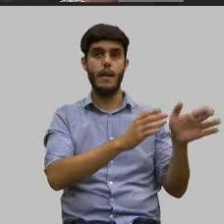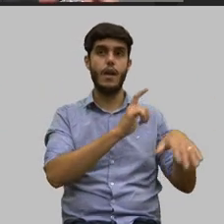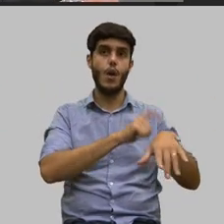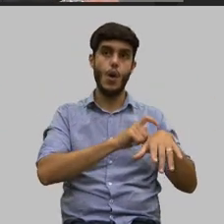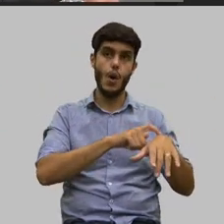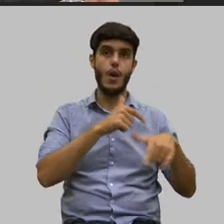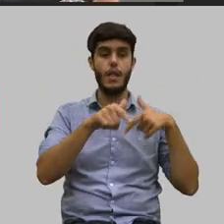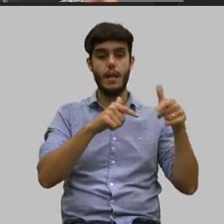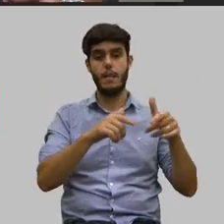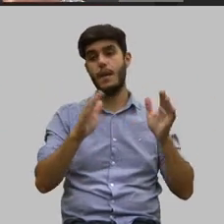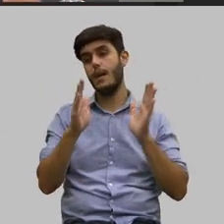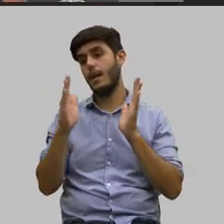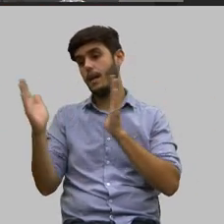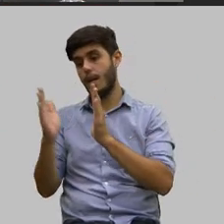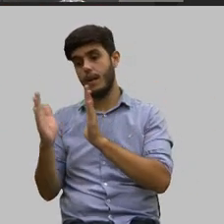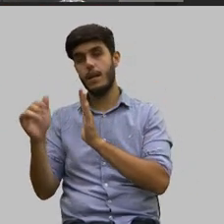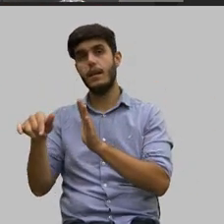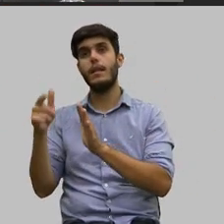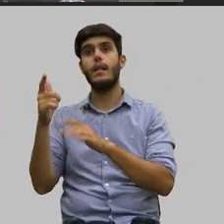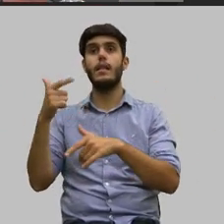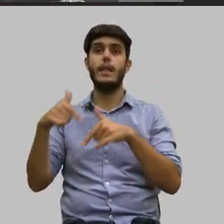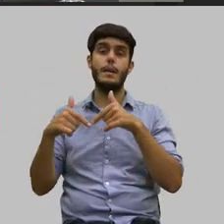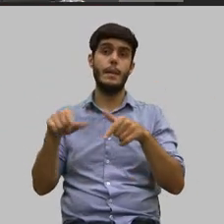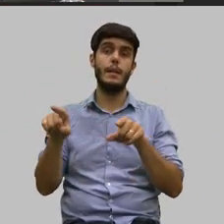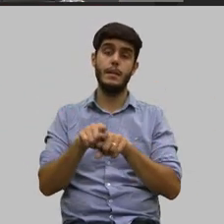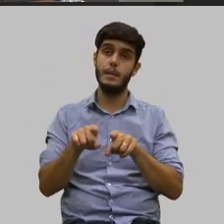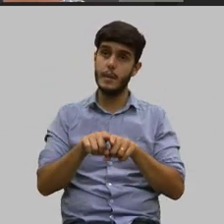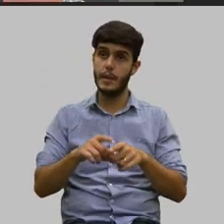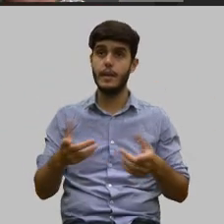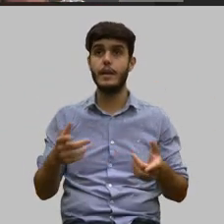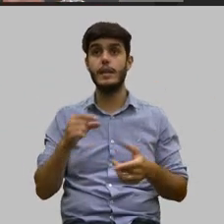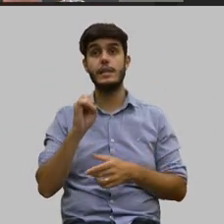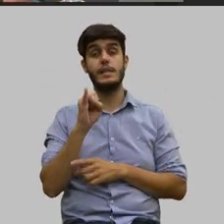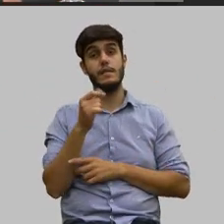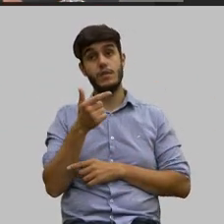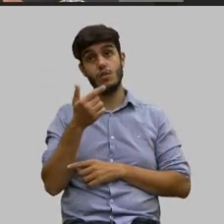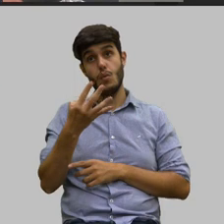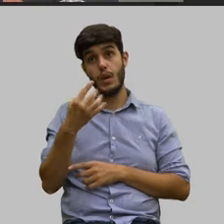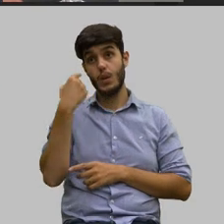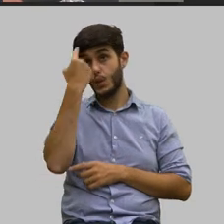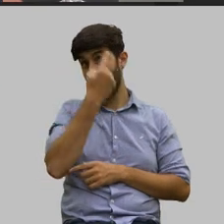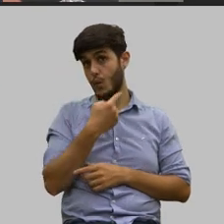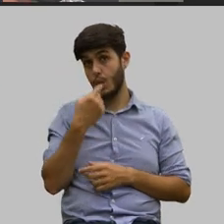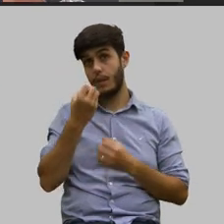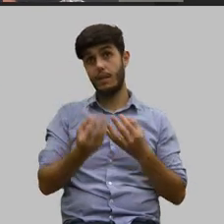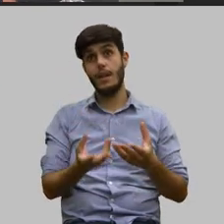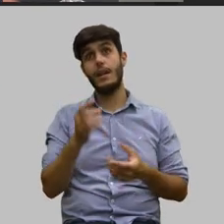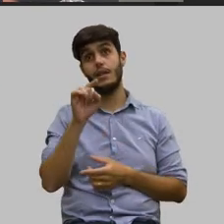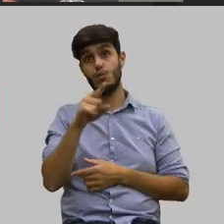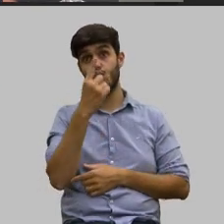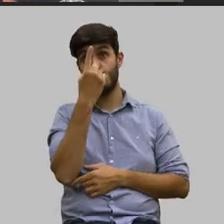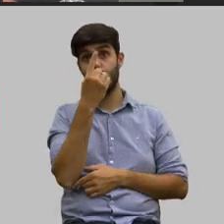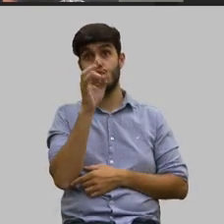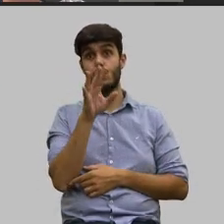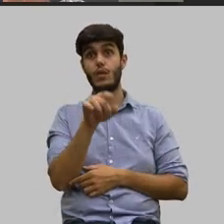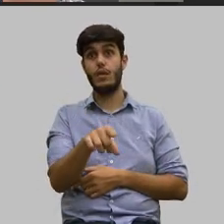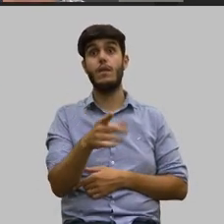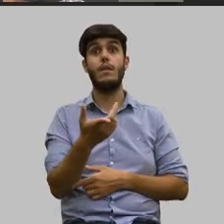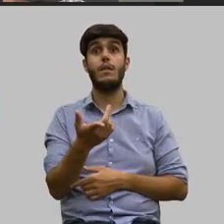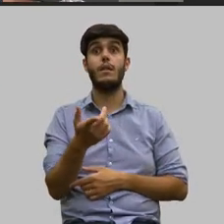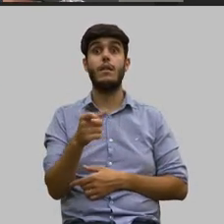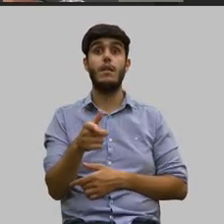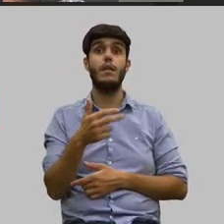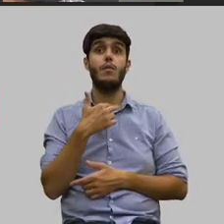suas atividades uma vez que se a gente conceder às 24 horas num plantão só nós vamos ter o militar ausente do serviço